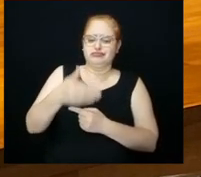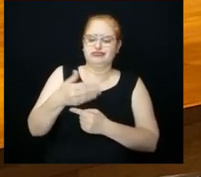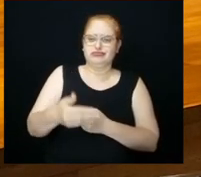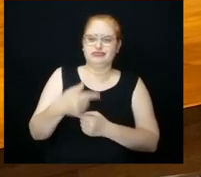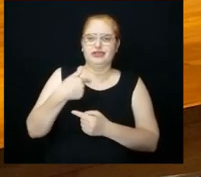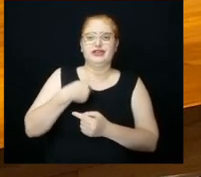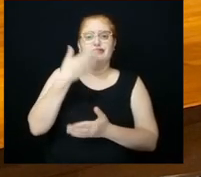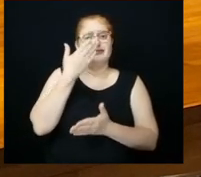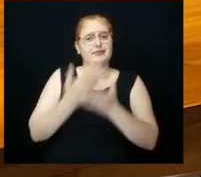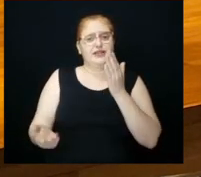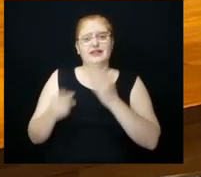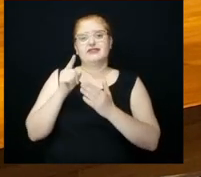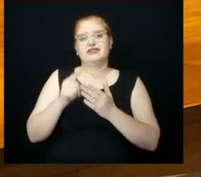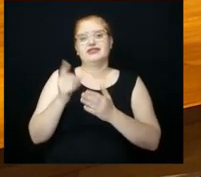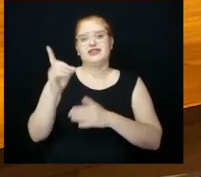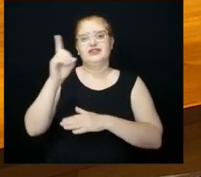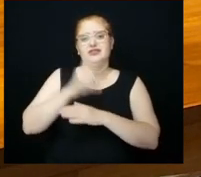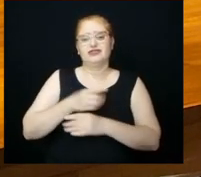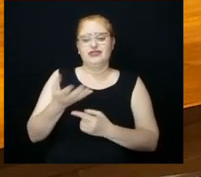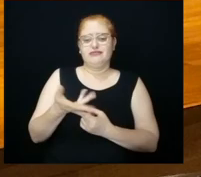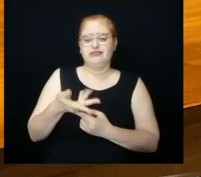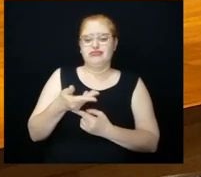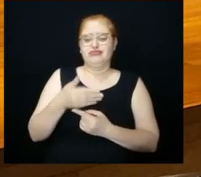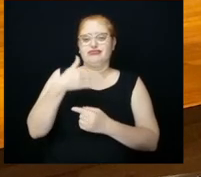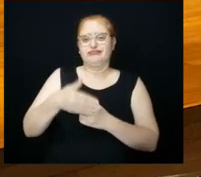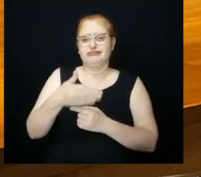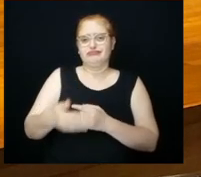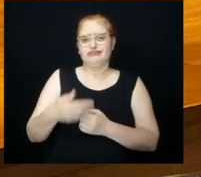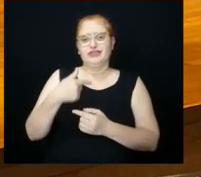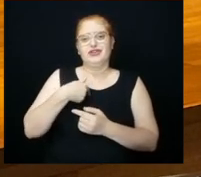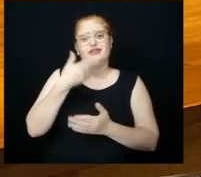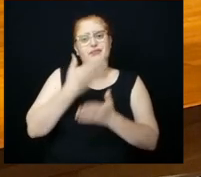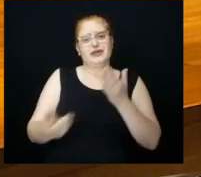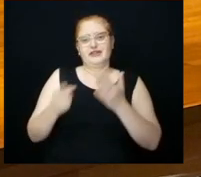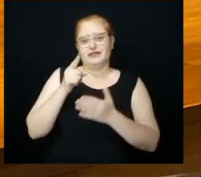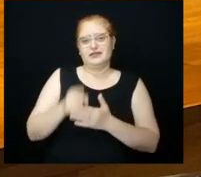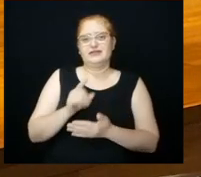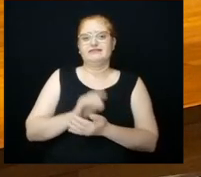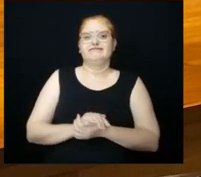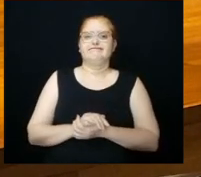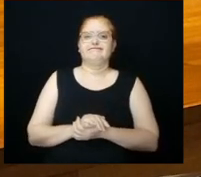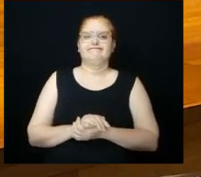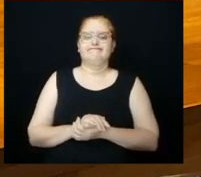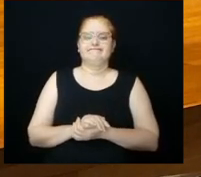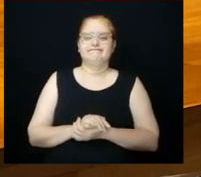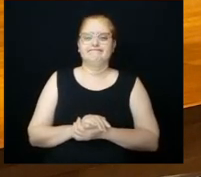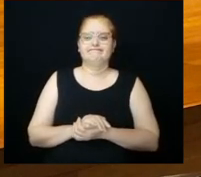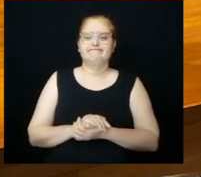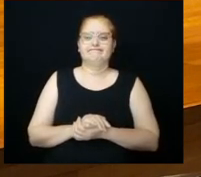acabar te perdendo. E os dias passam correndo, vou acabar te perdendo.